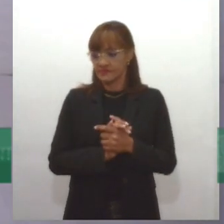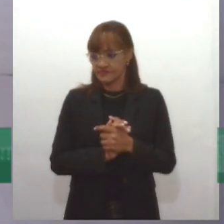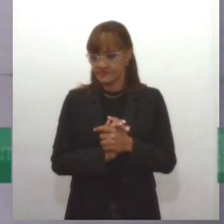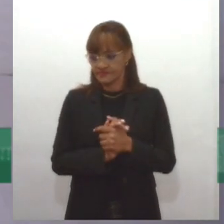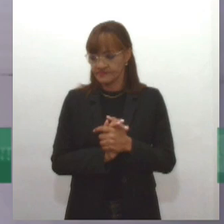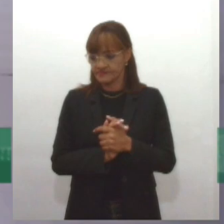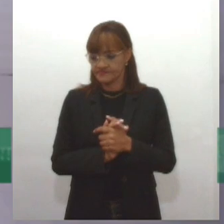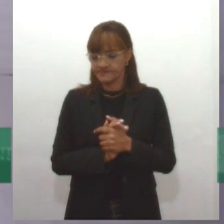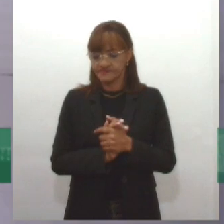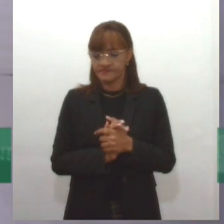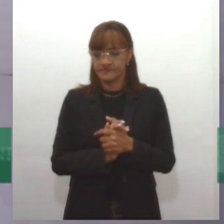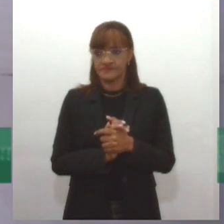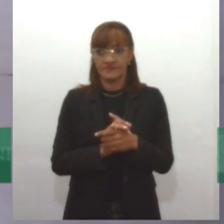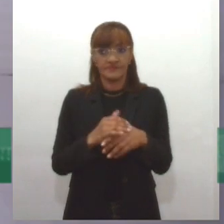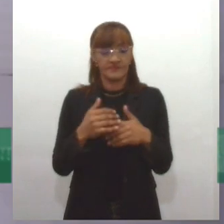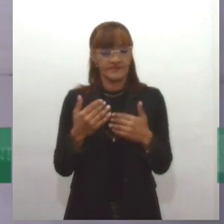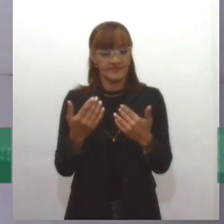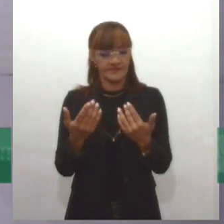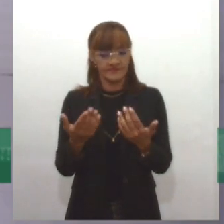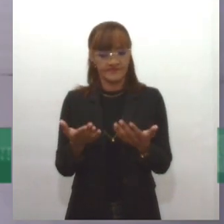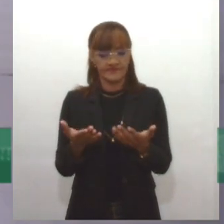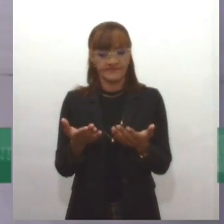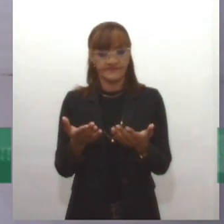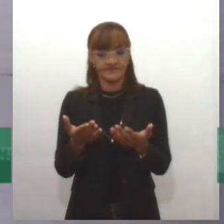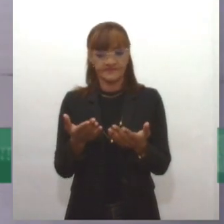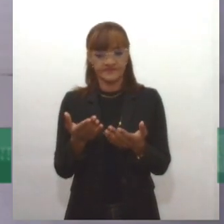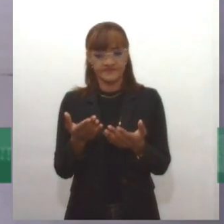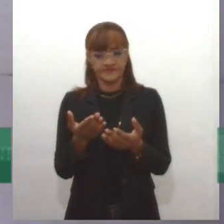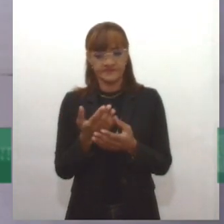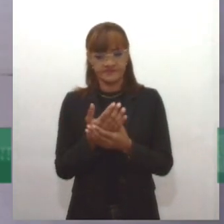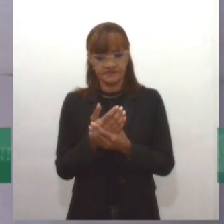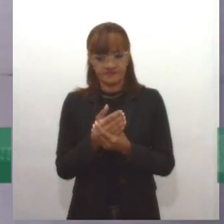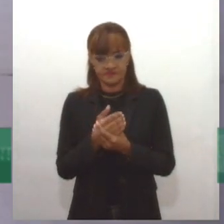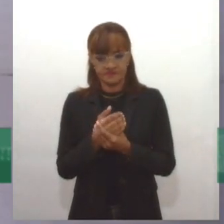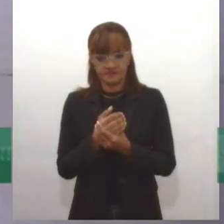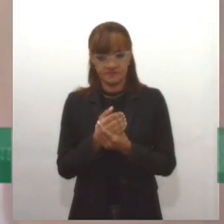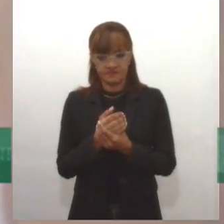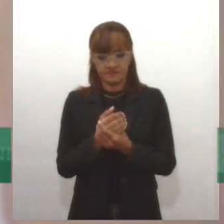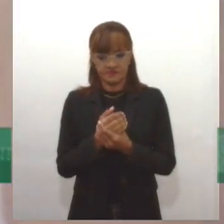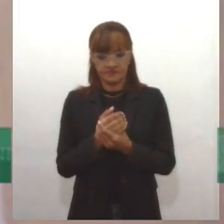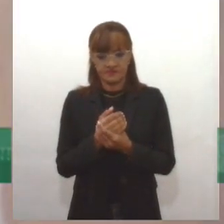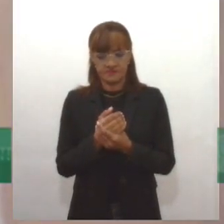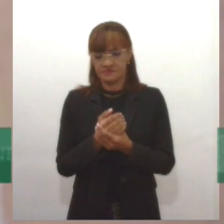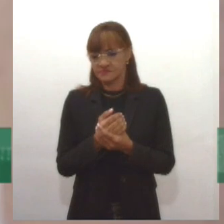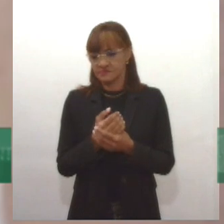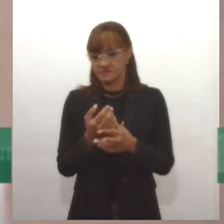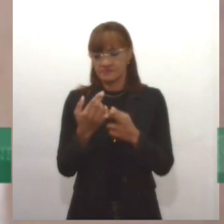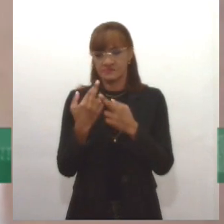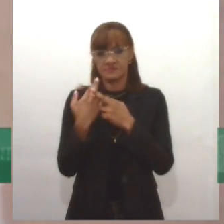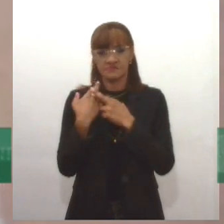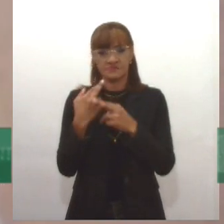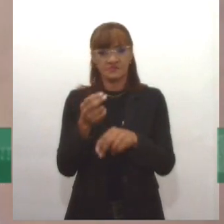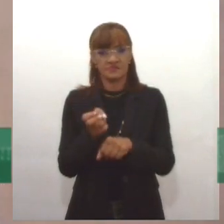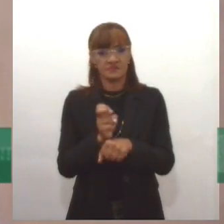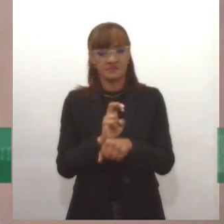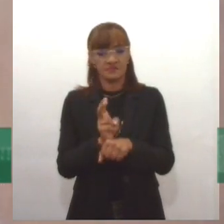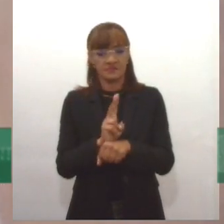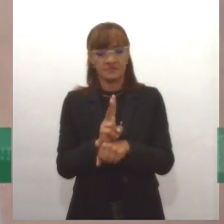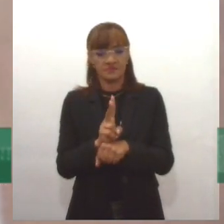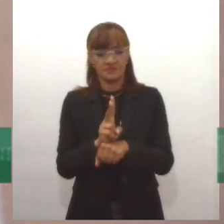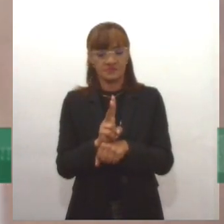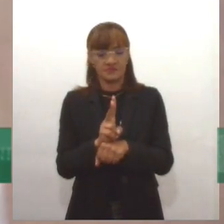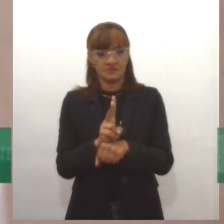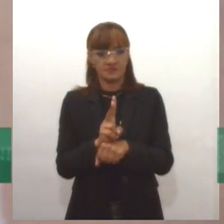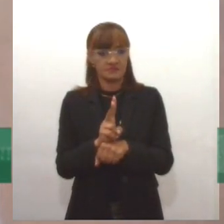Olha, Aline, a Lei de Responsabilidade Fiscal foi um marco nas finanças públicas,